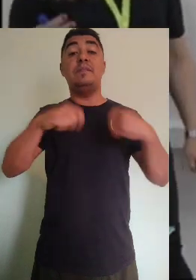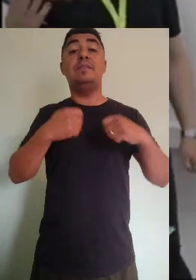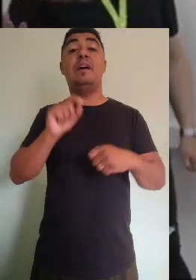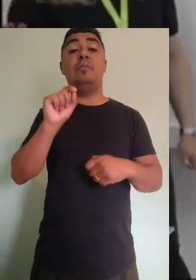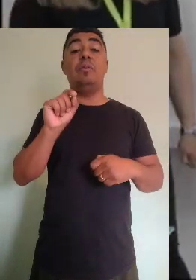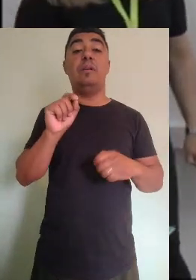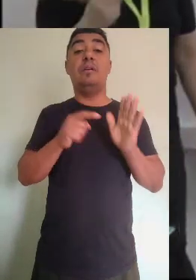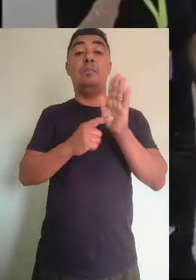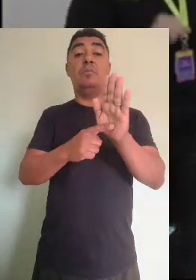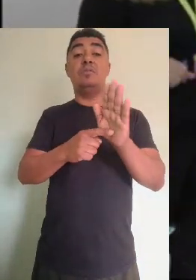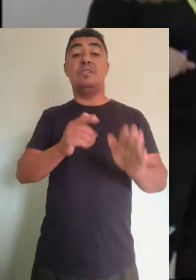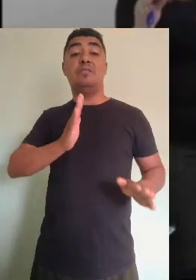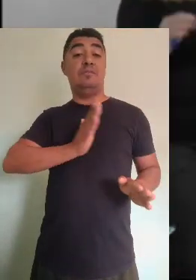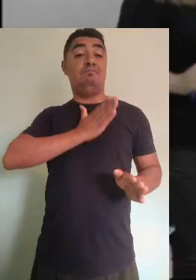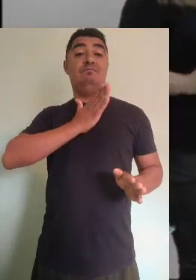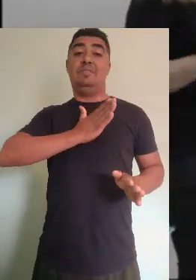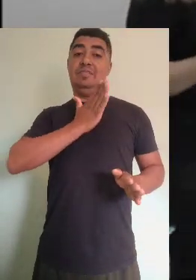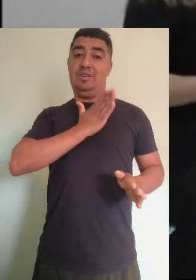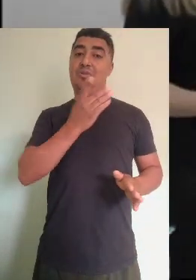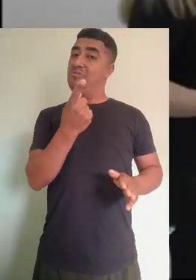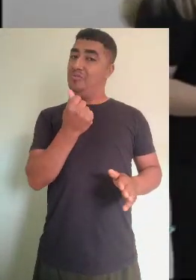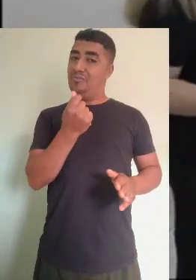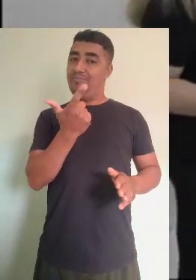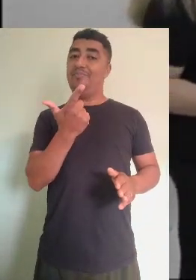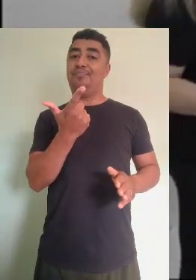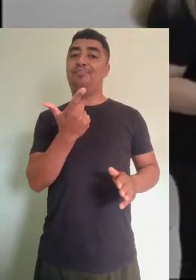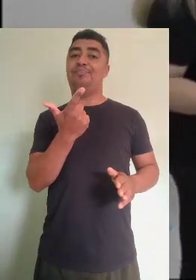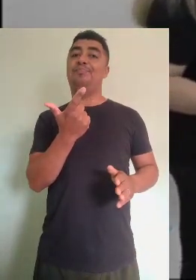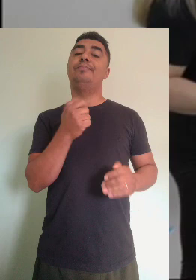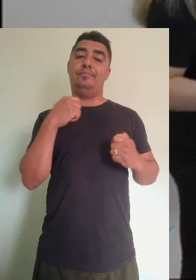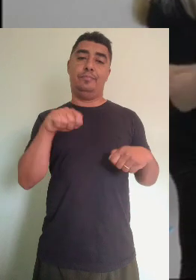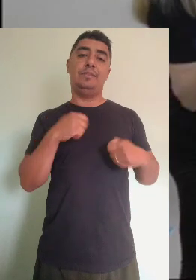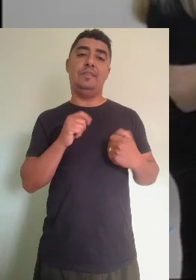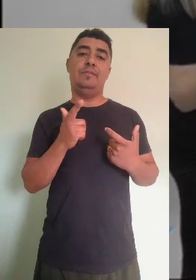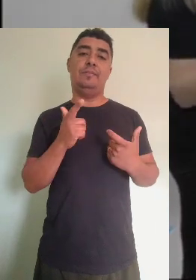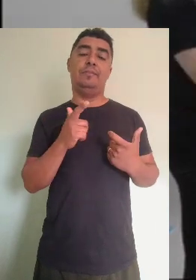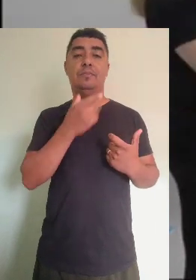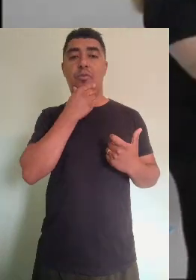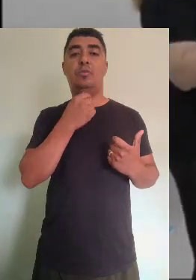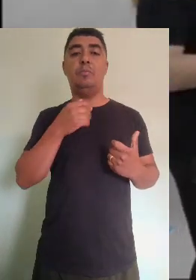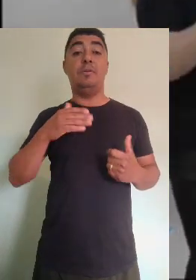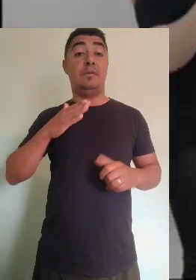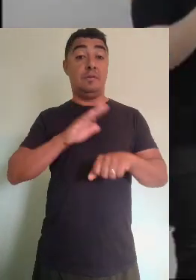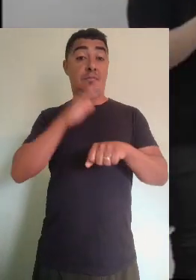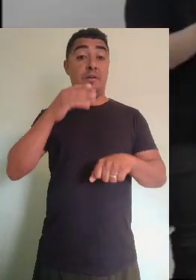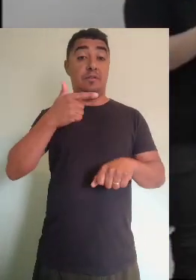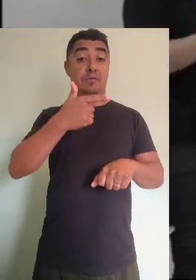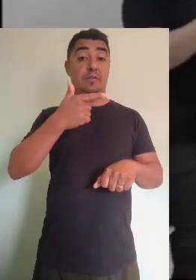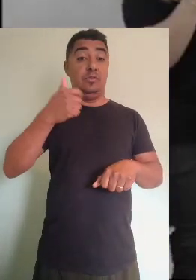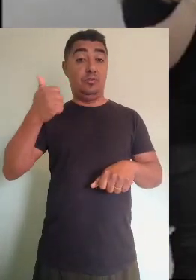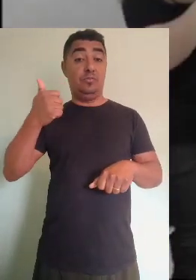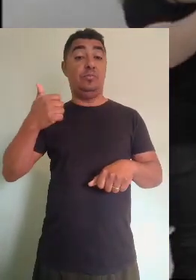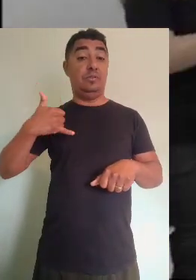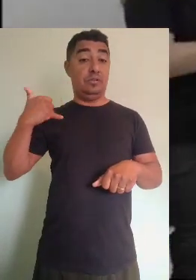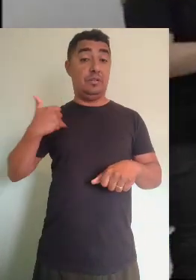renda bem grande, tá? Então, tinha que ser rico, tinha que ser homem, mais de